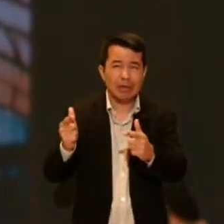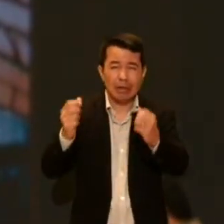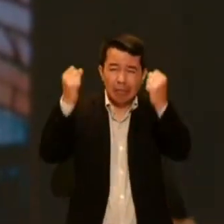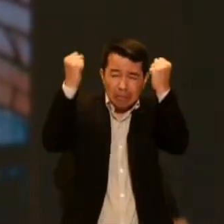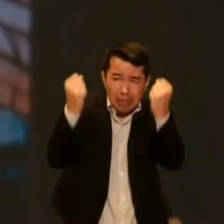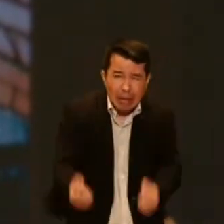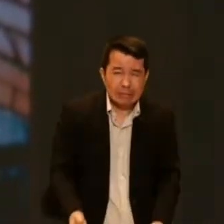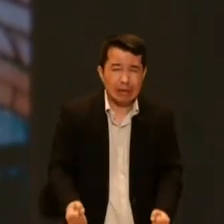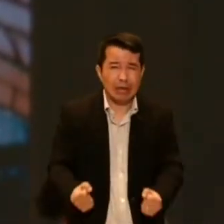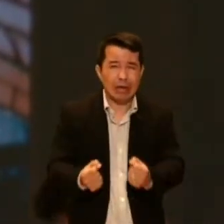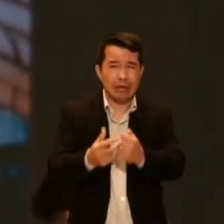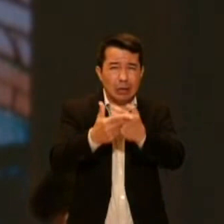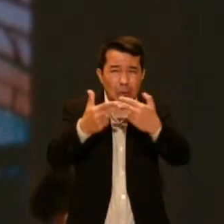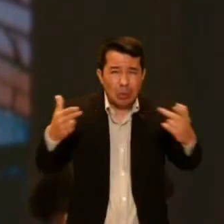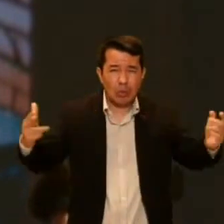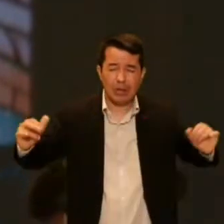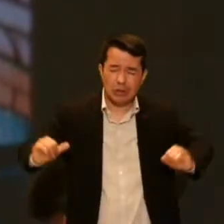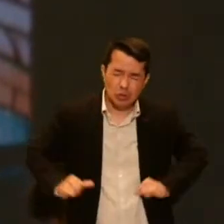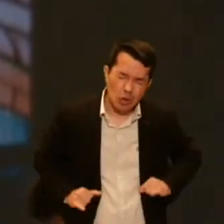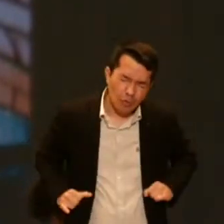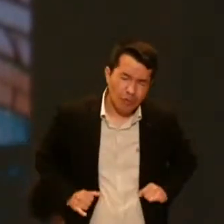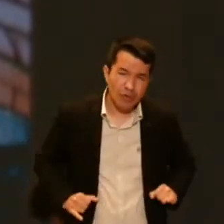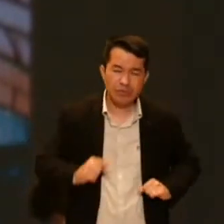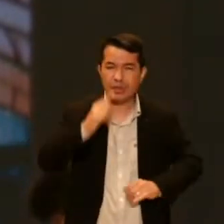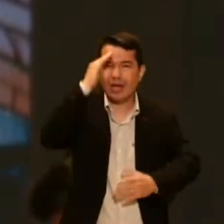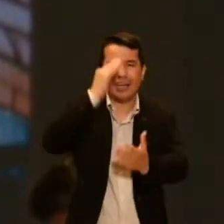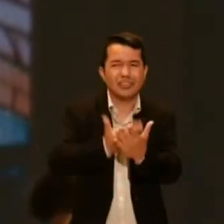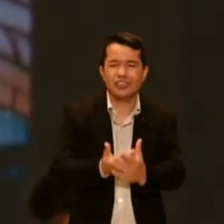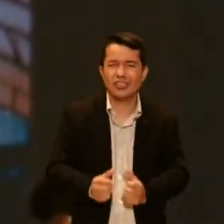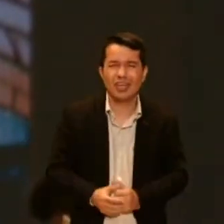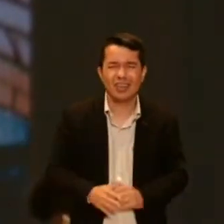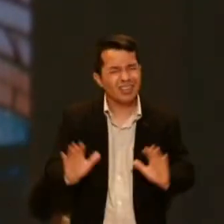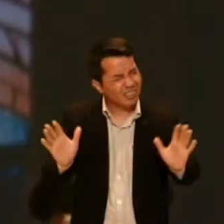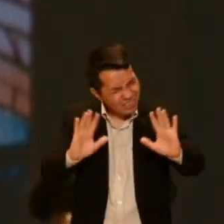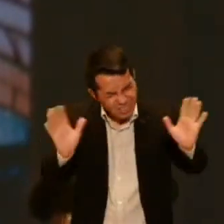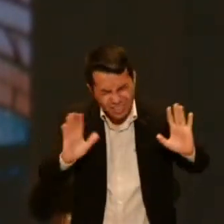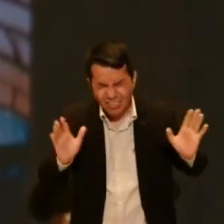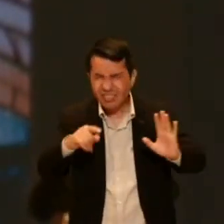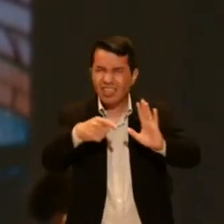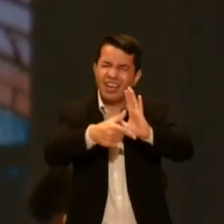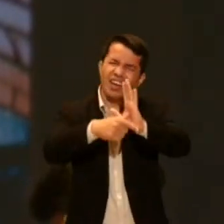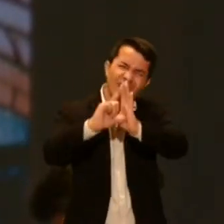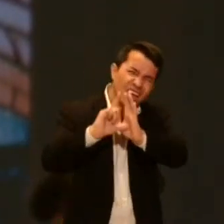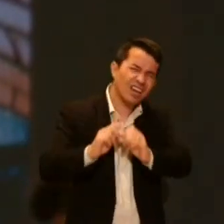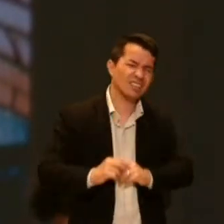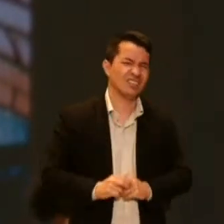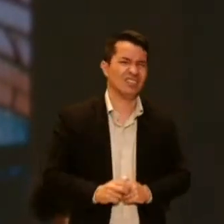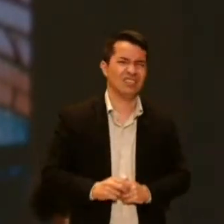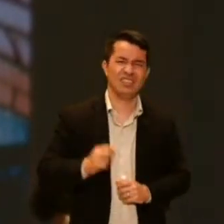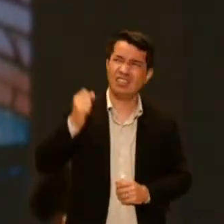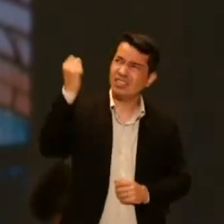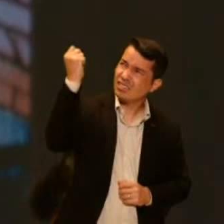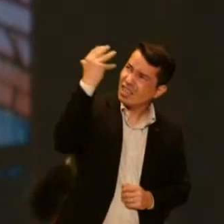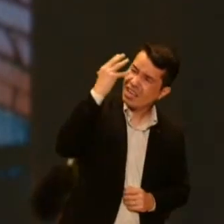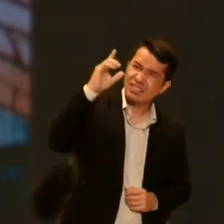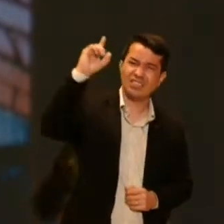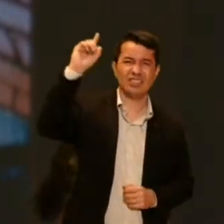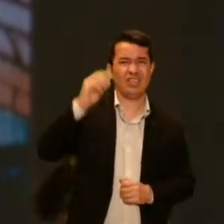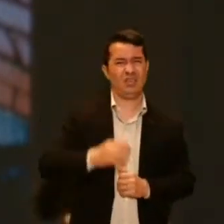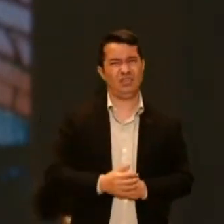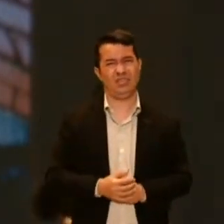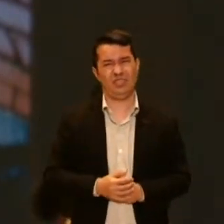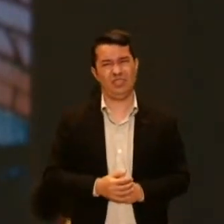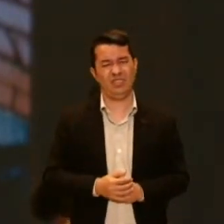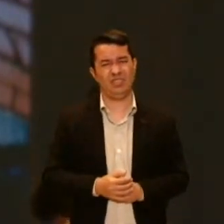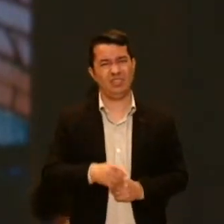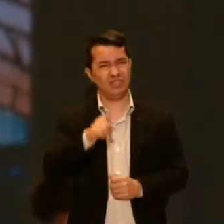mas ao contrário, que você possa experimentar a graça de Deus com alegria. E olha na sua casa,